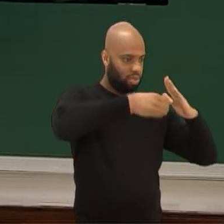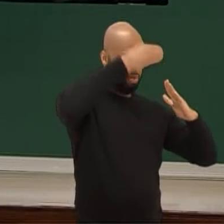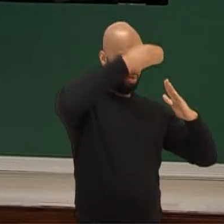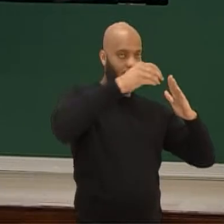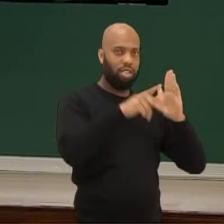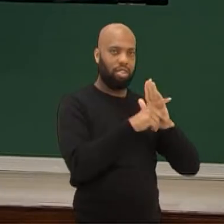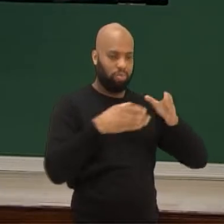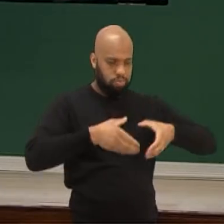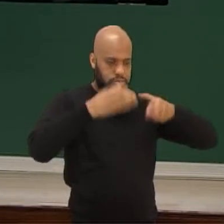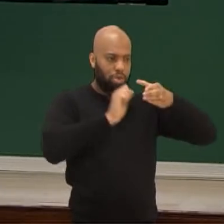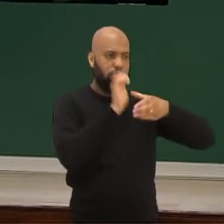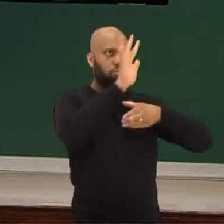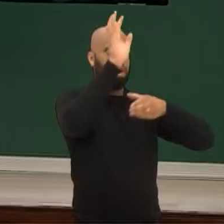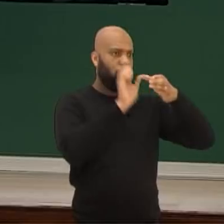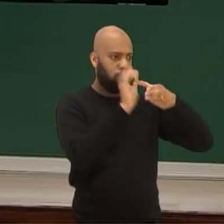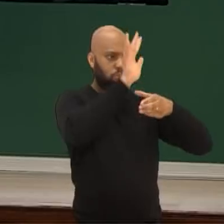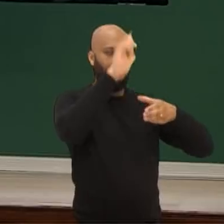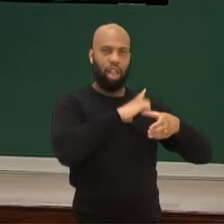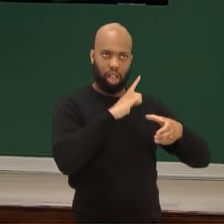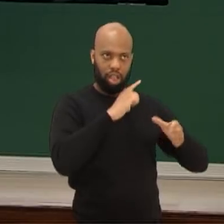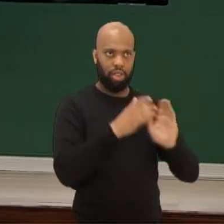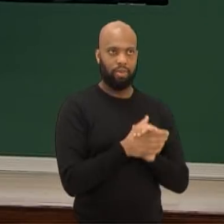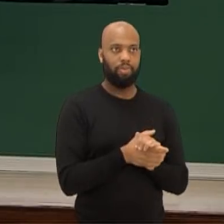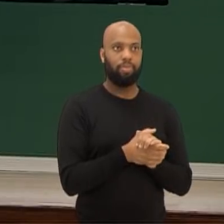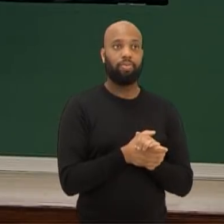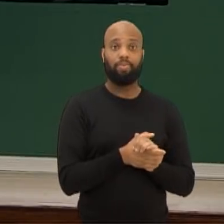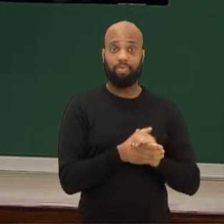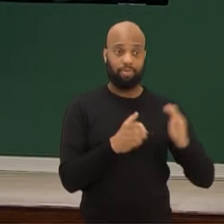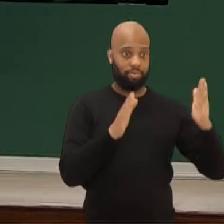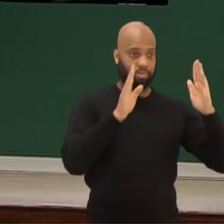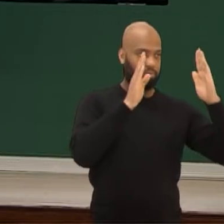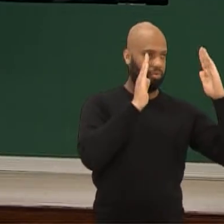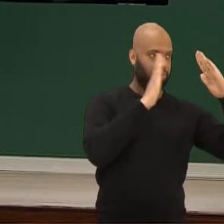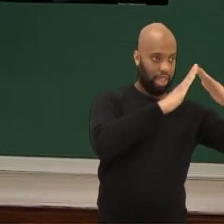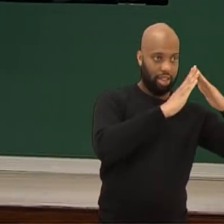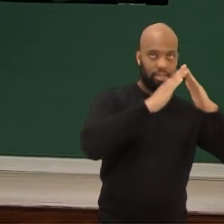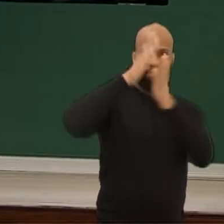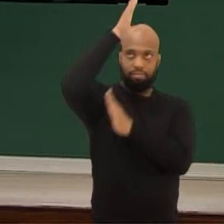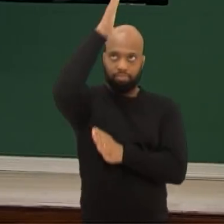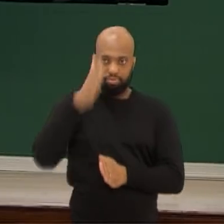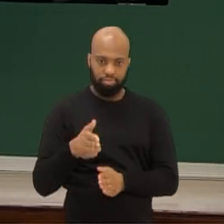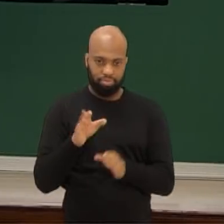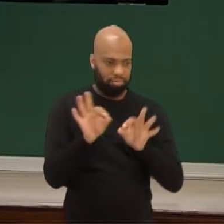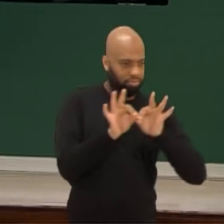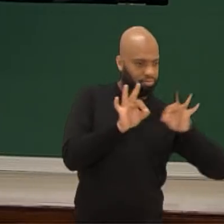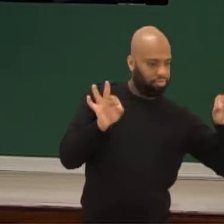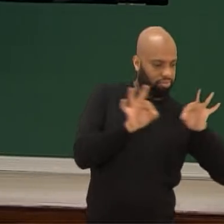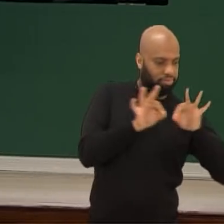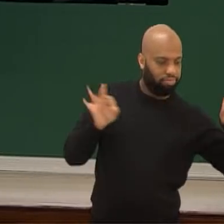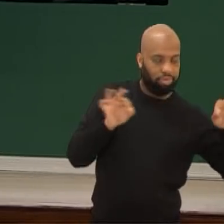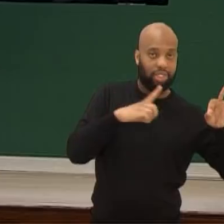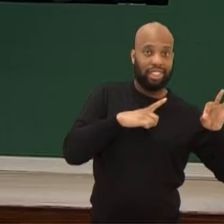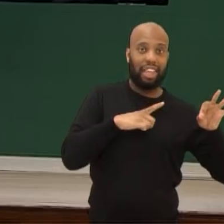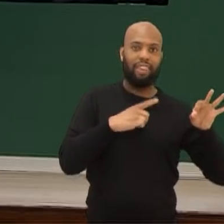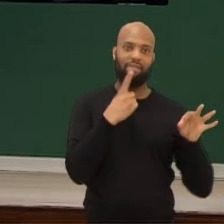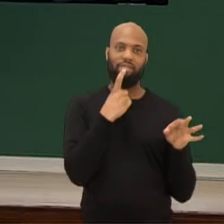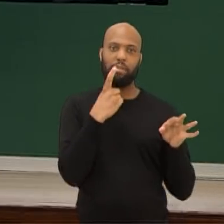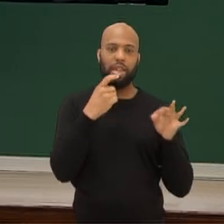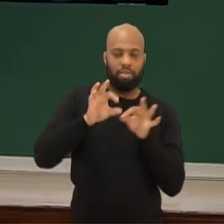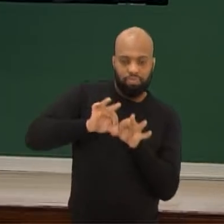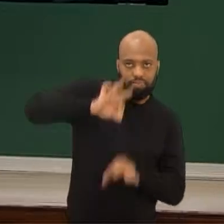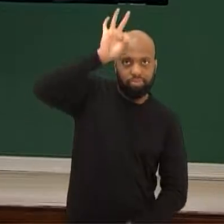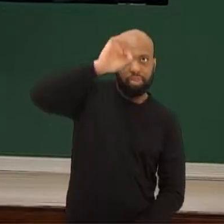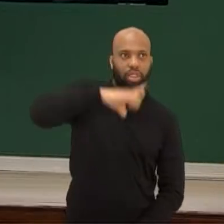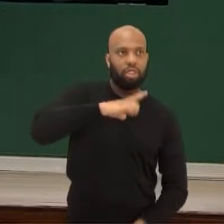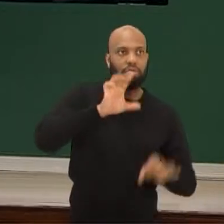igual ao desenho anterior. Até o eixo de simetria, que é o eixo Y, na cor vermelha,